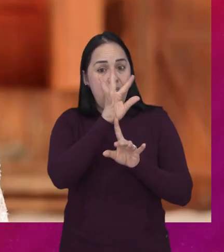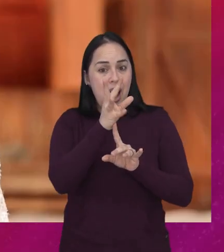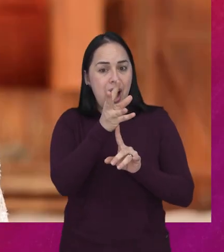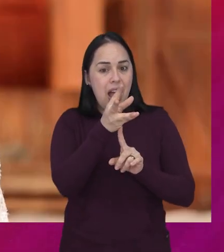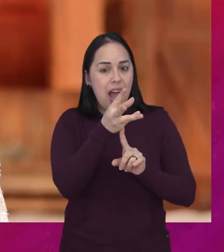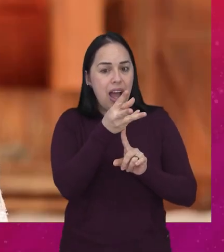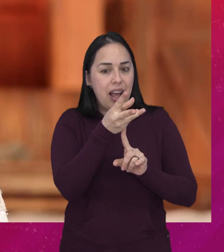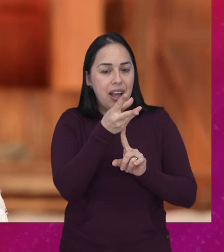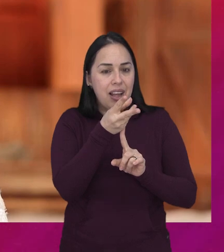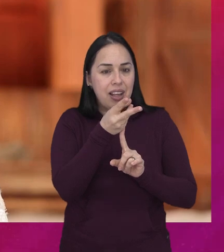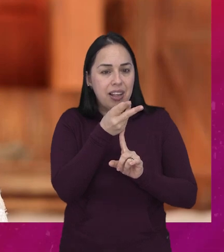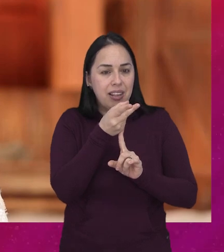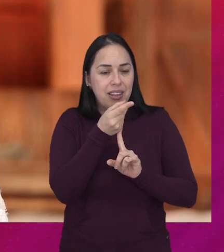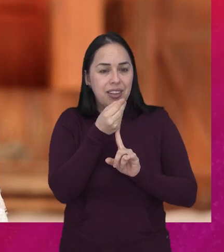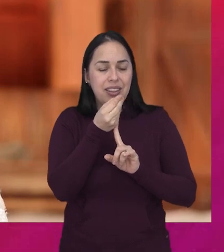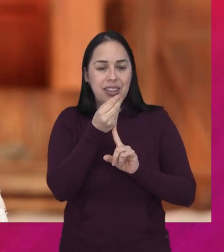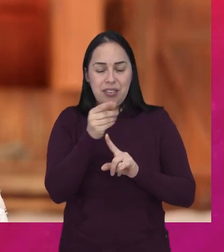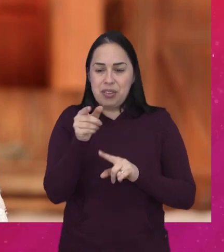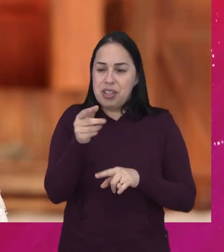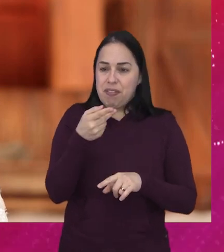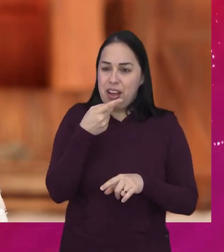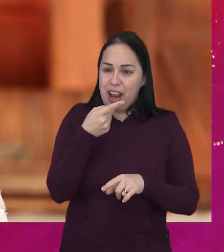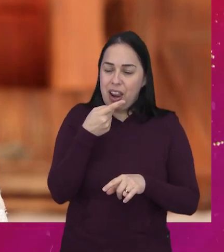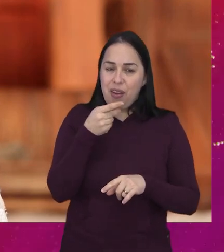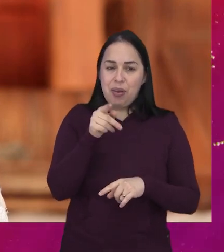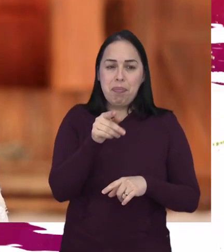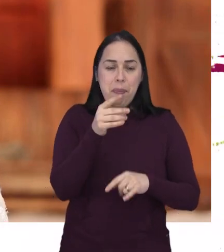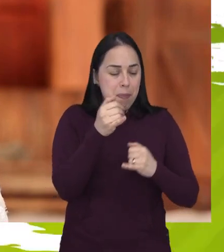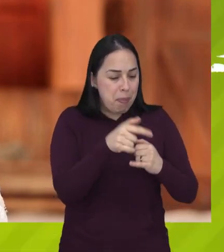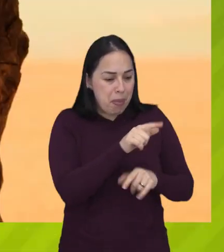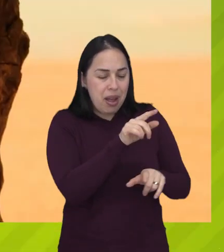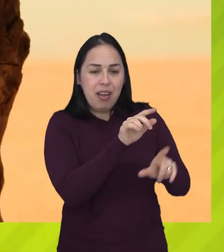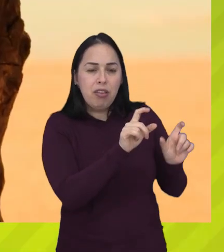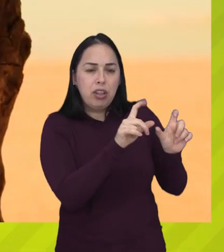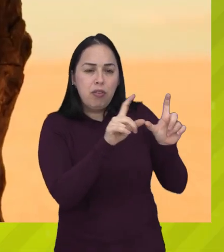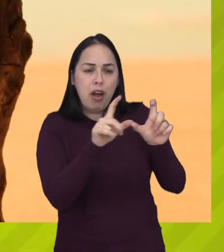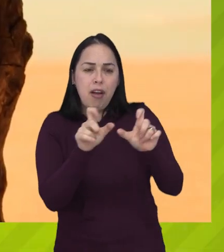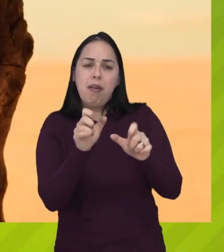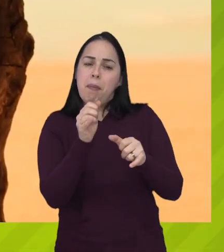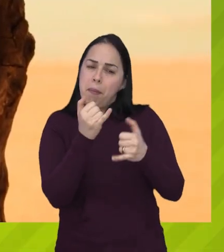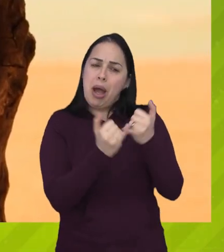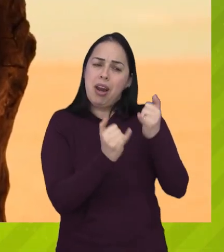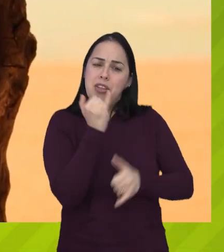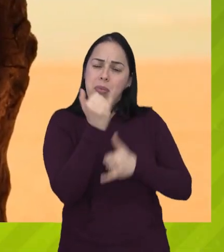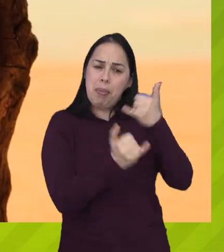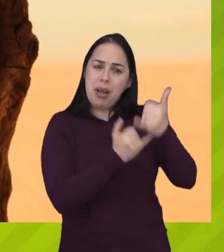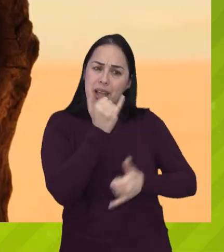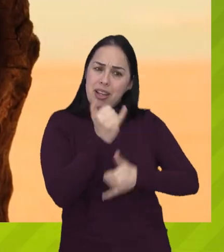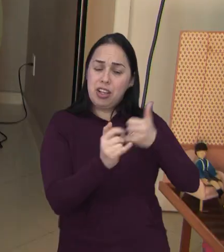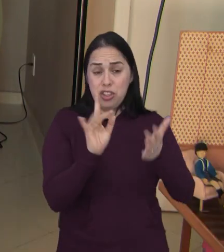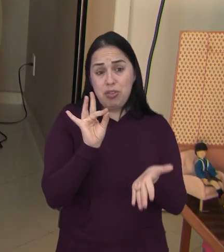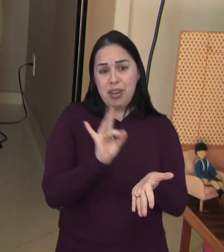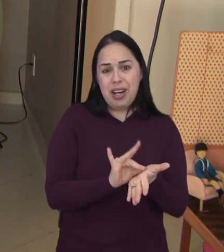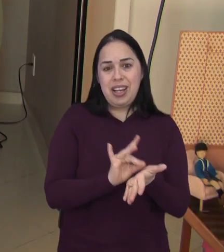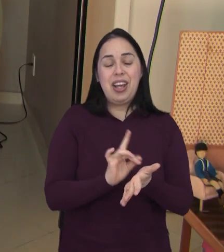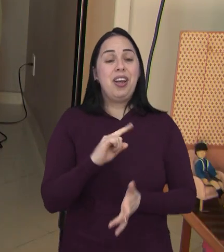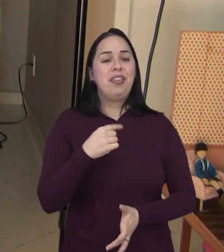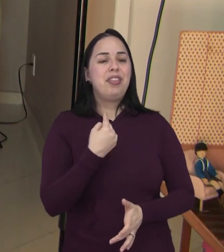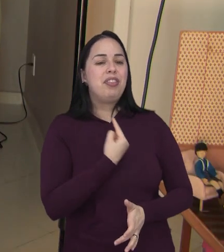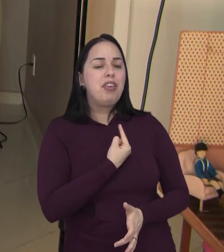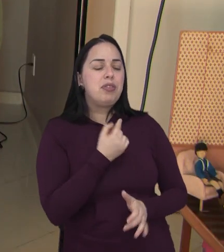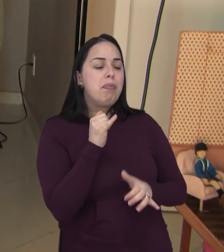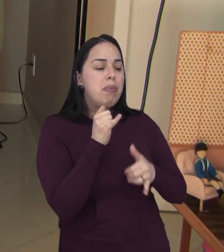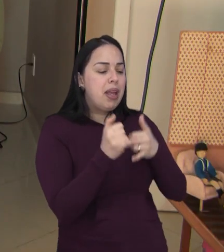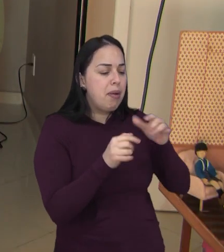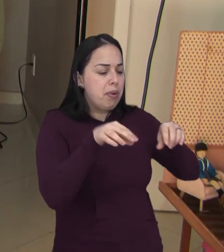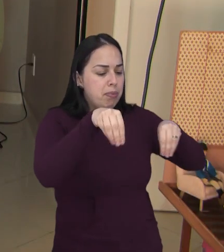uma arte muito próxima daquilo que você falou, como uma brincadeira, porque de fato é. né? A gente